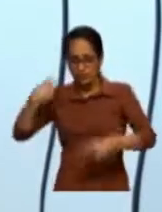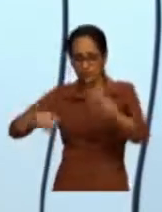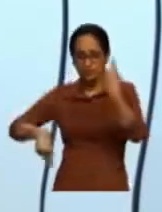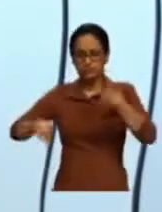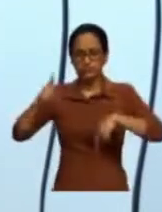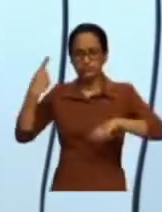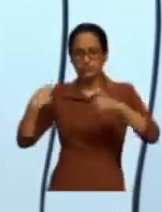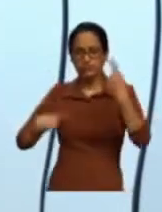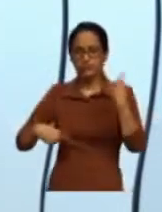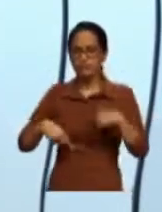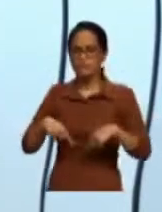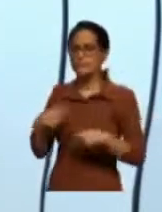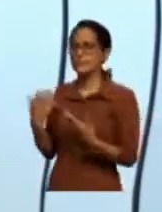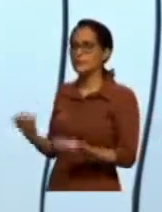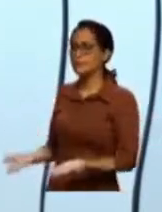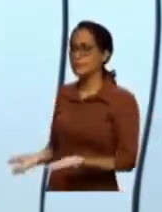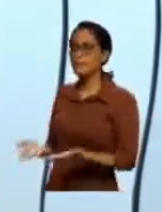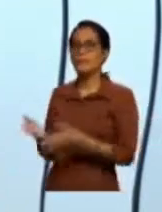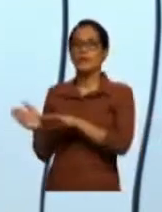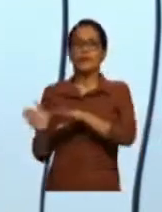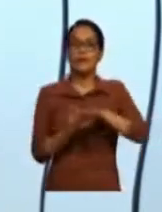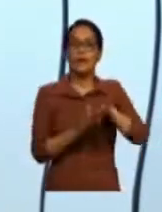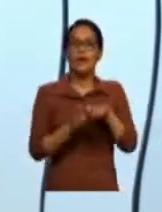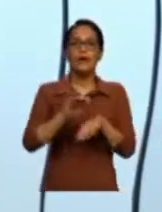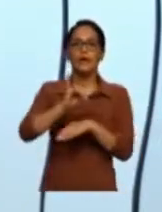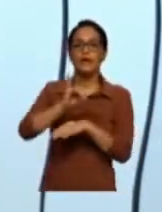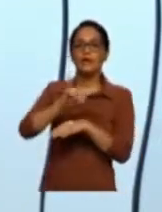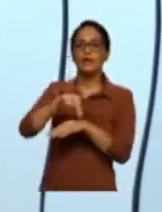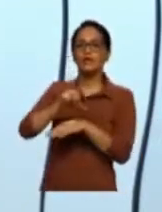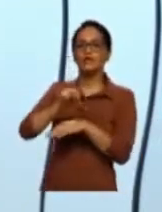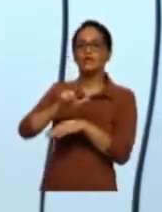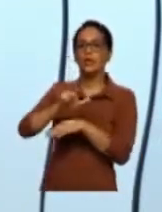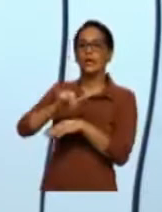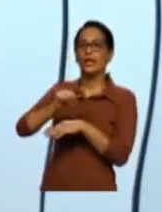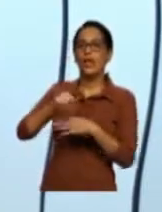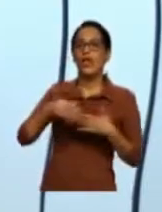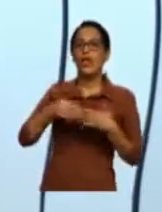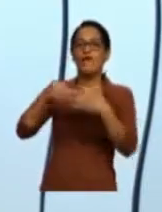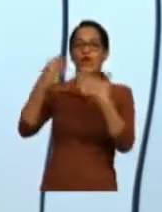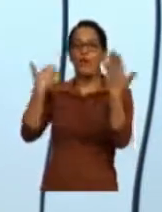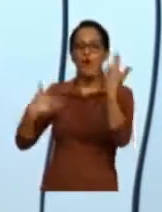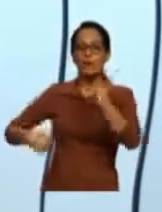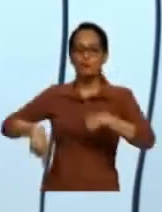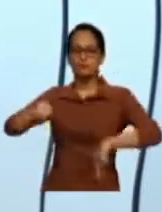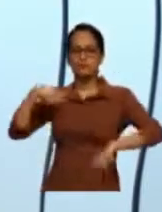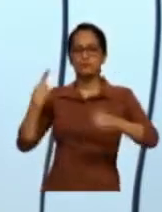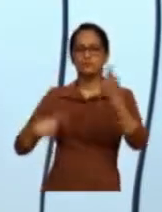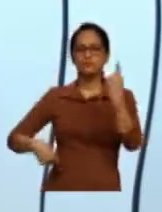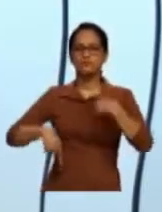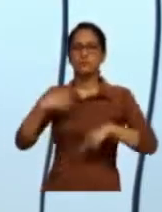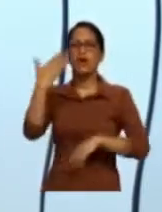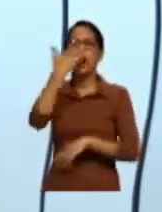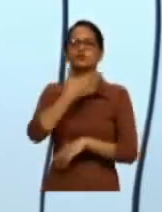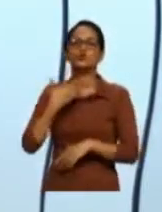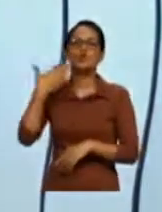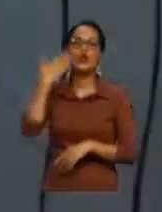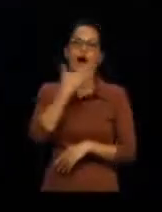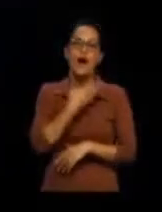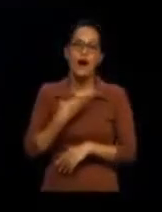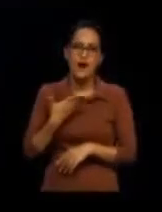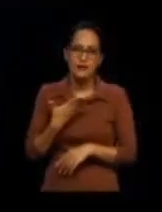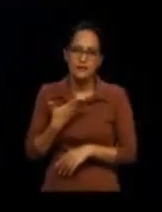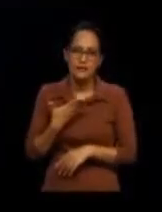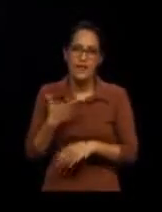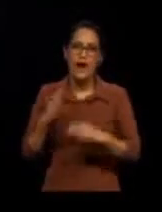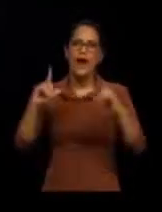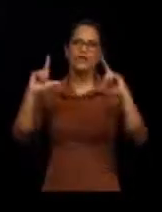isso, então, a insulina transportou toda a glicose. Nível de glicose cai. Quando o nível